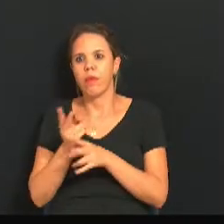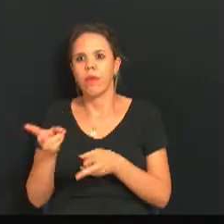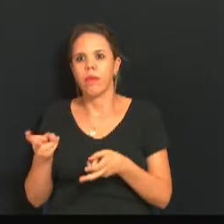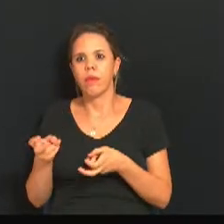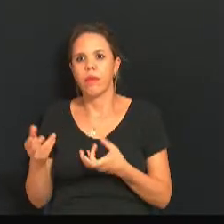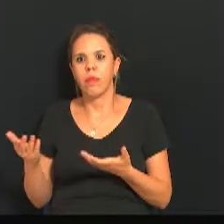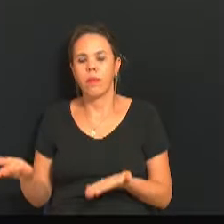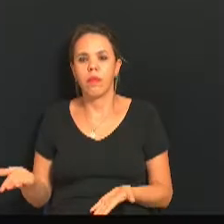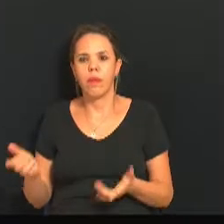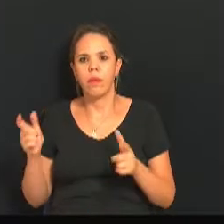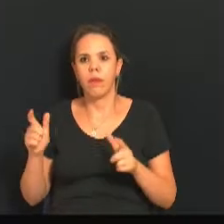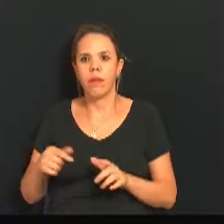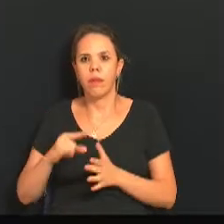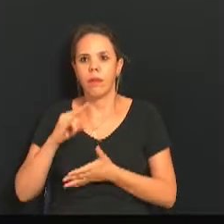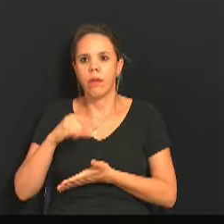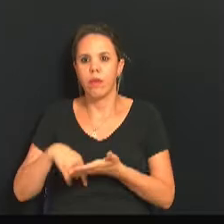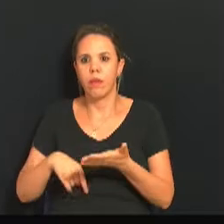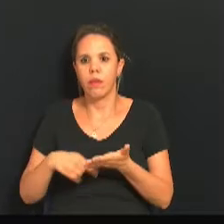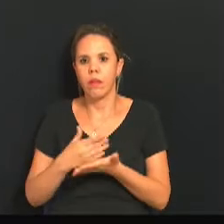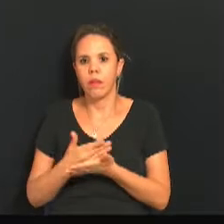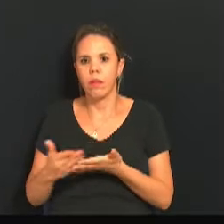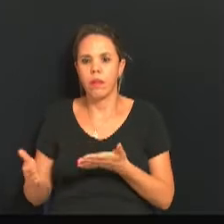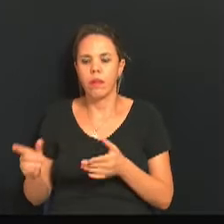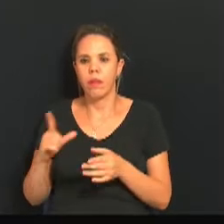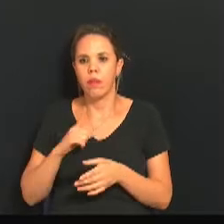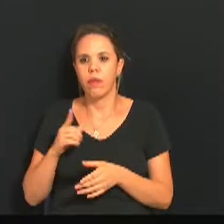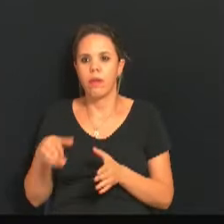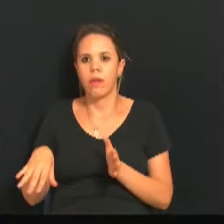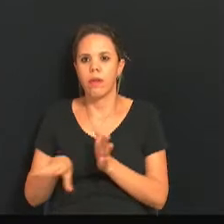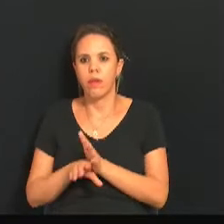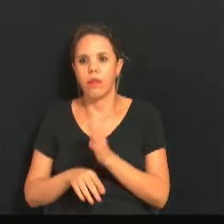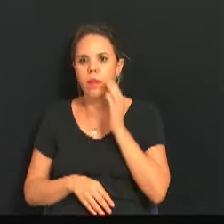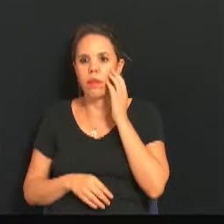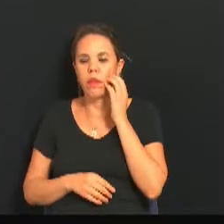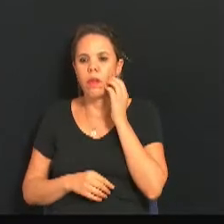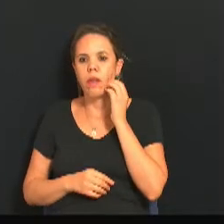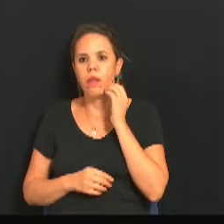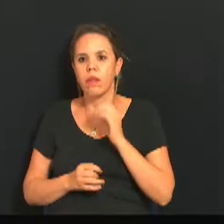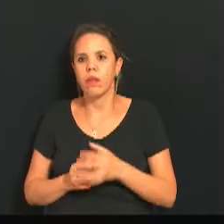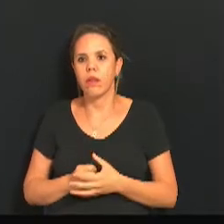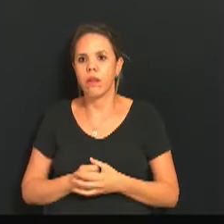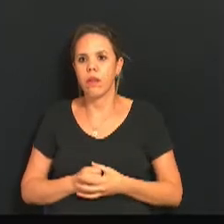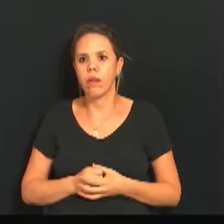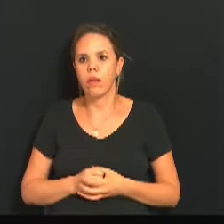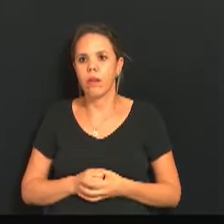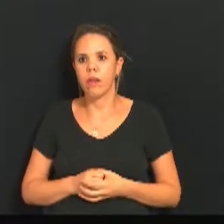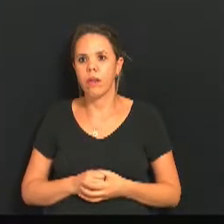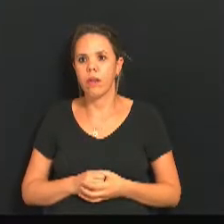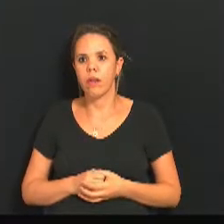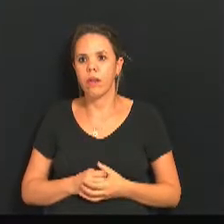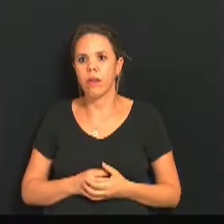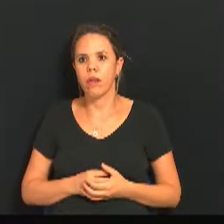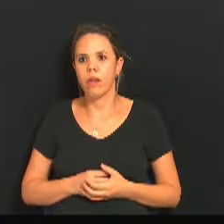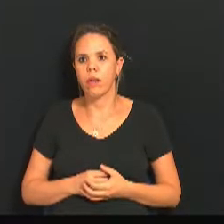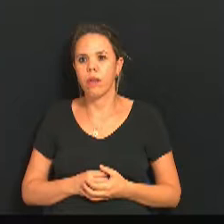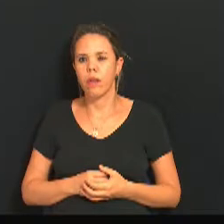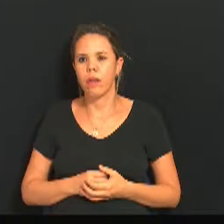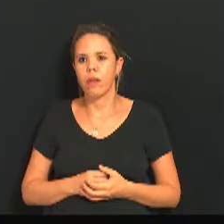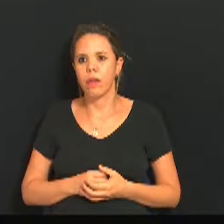a documentação Inicial que veio para nós para nós ir é